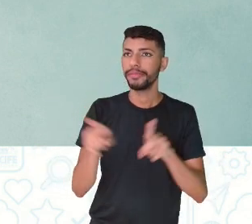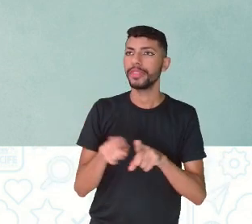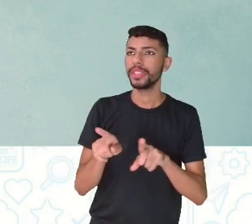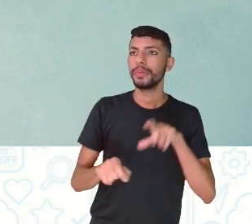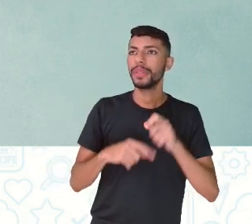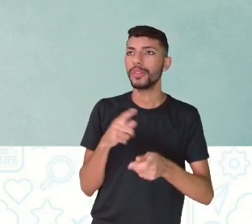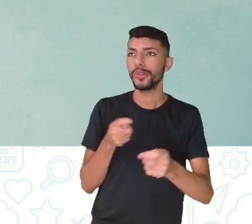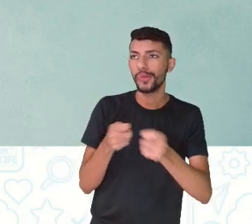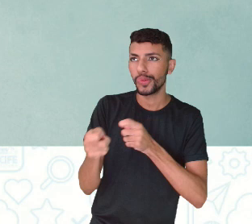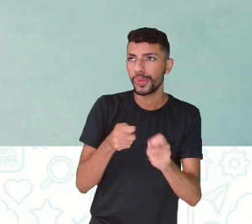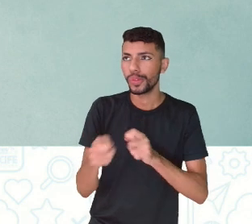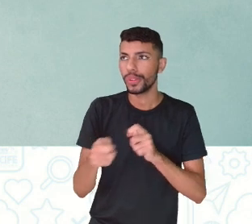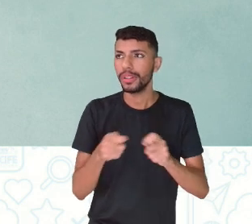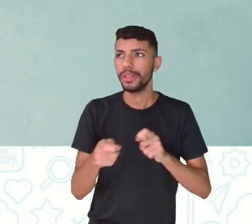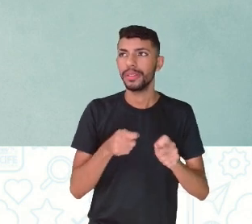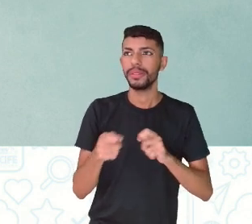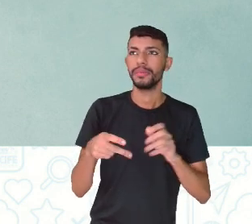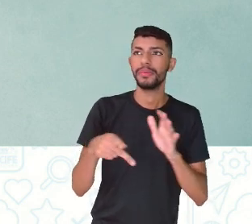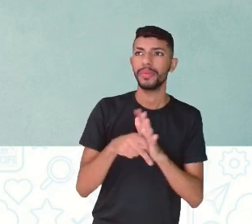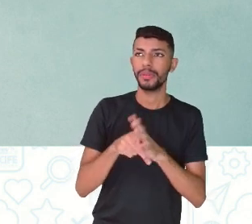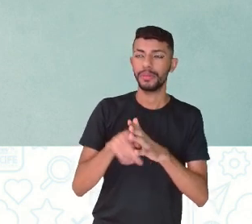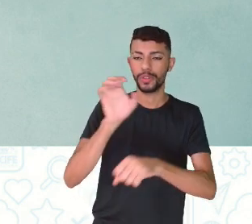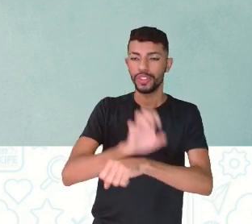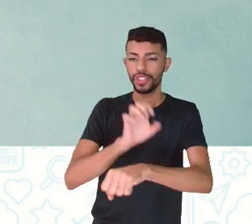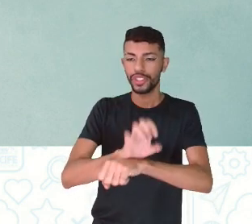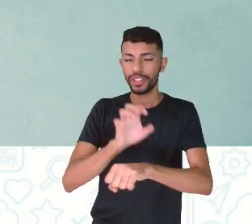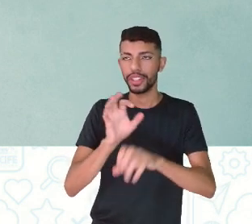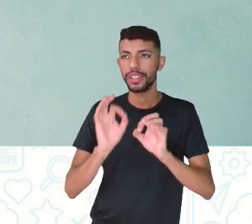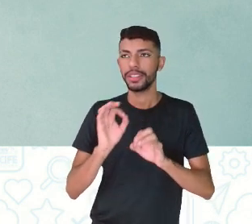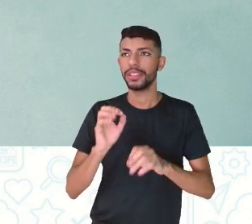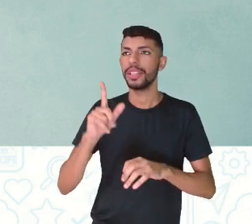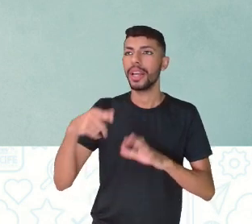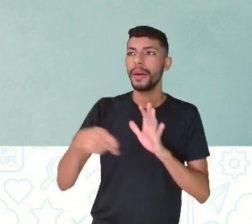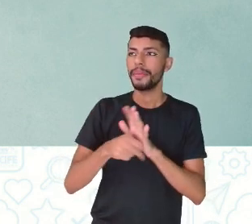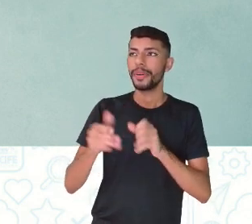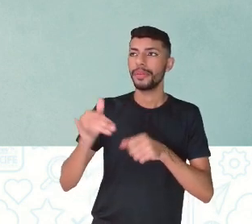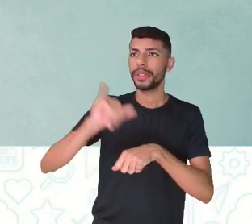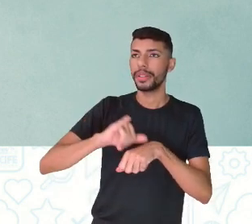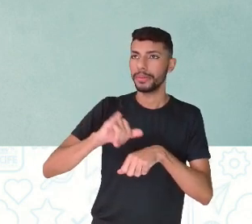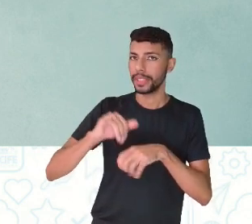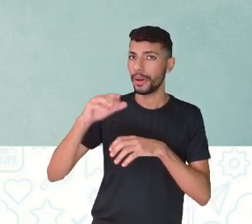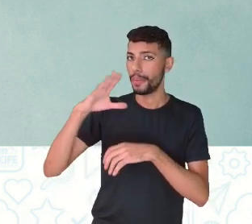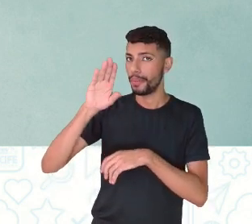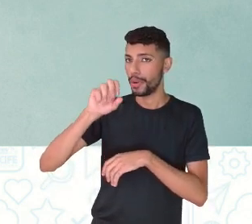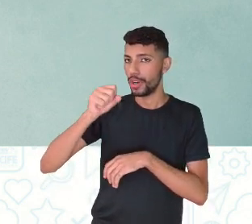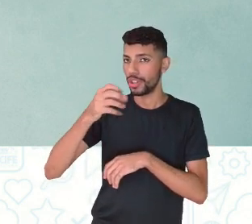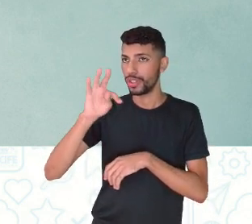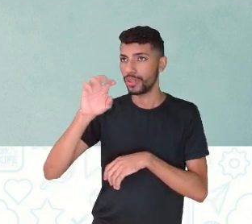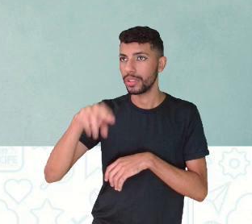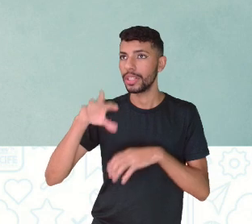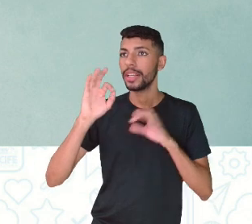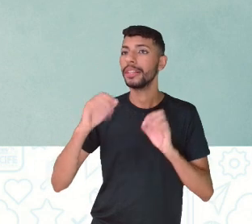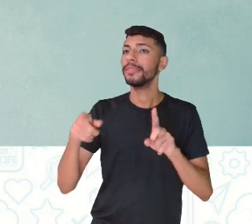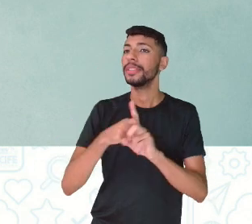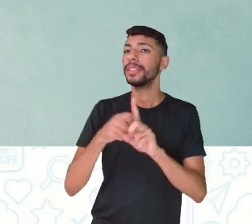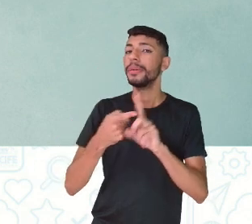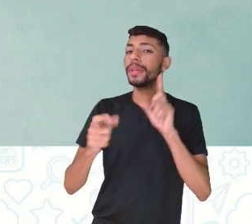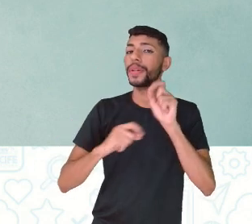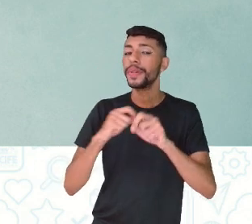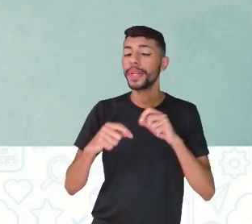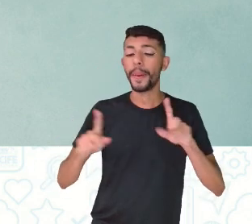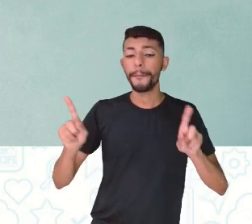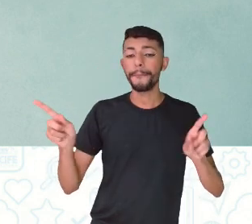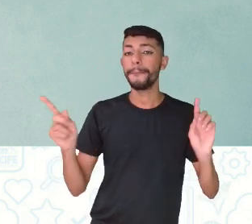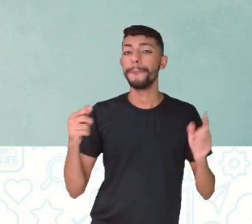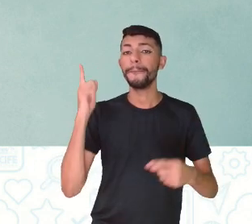estado de Massachusetts, que né, a capital aí é Boston, e a proibição de reuniões, né,